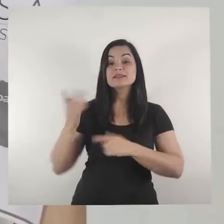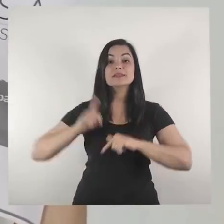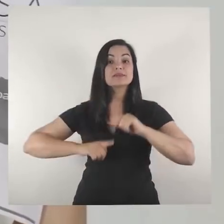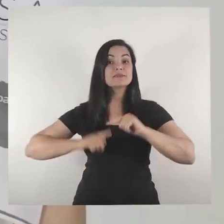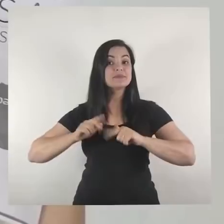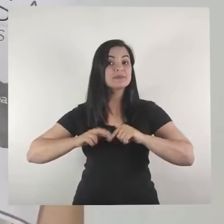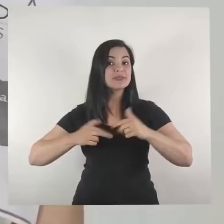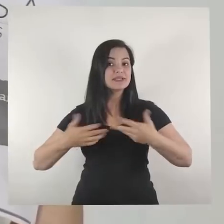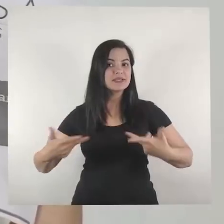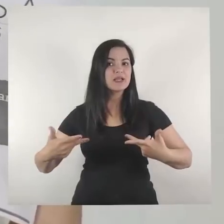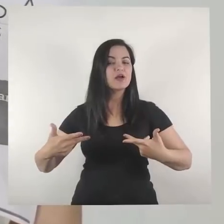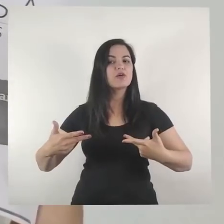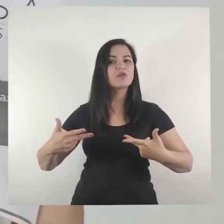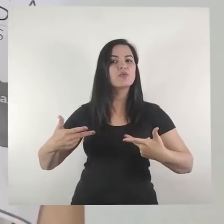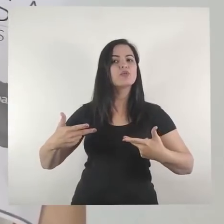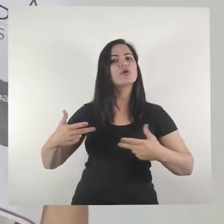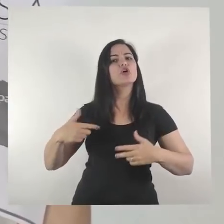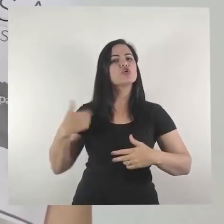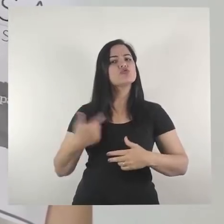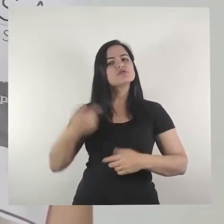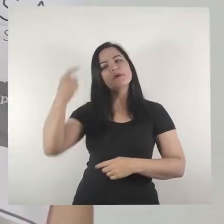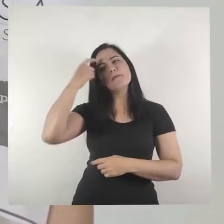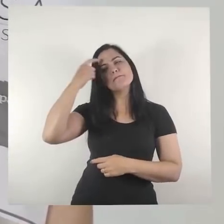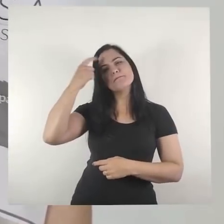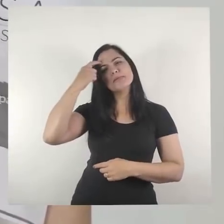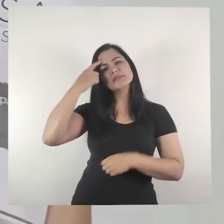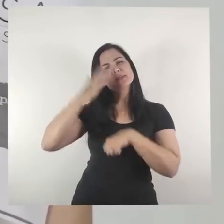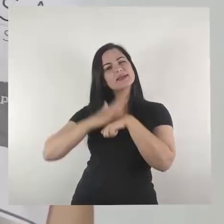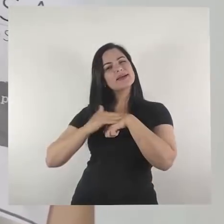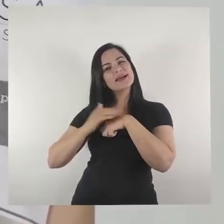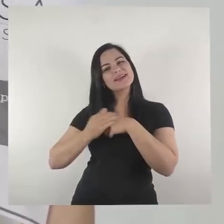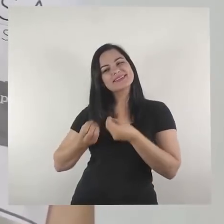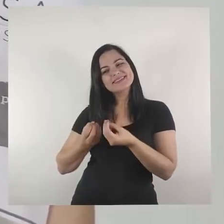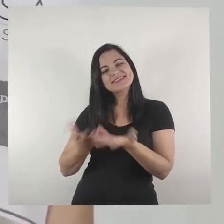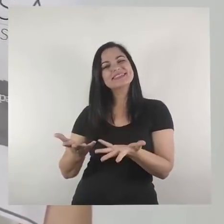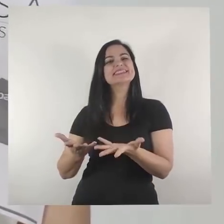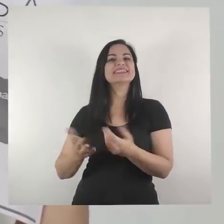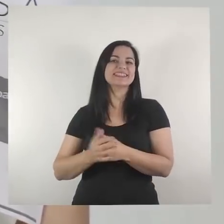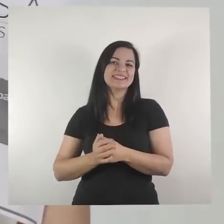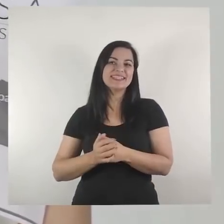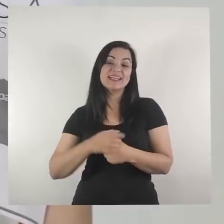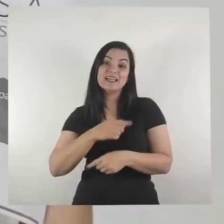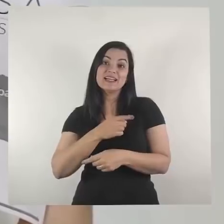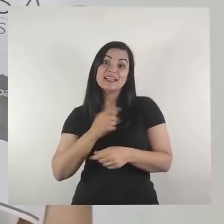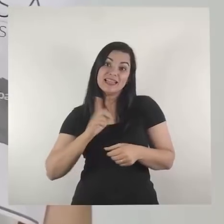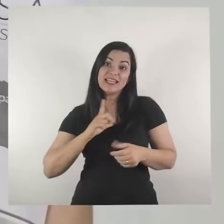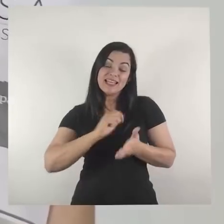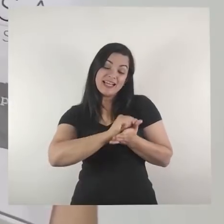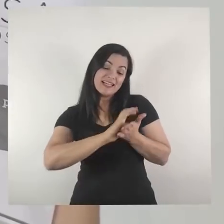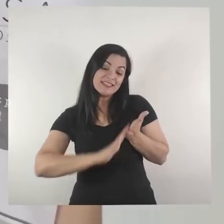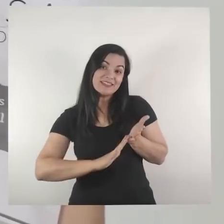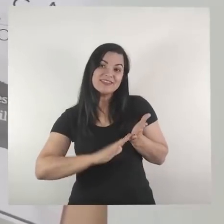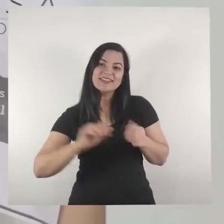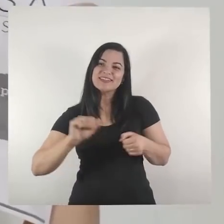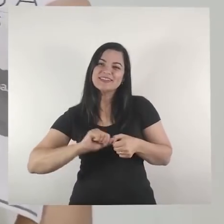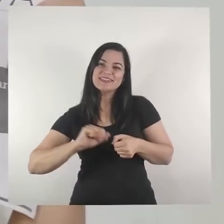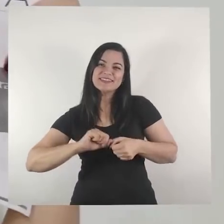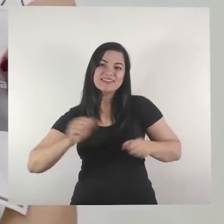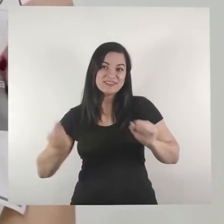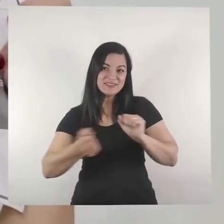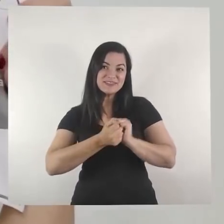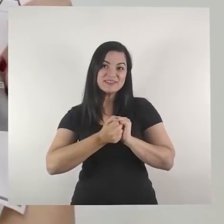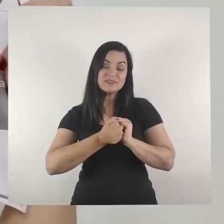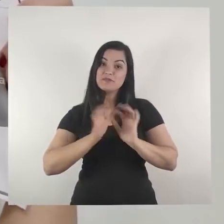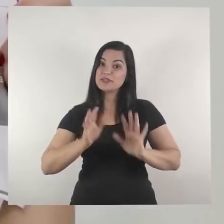foi pensado com muito carinho e traz um monte de atividades incríveis pra gente fazer juntos. Só vou pedir